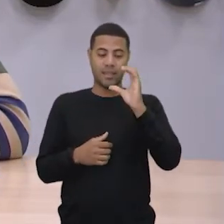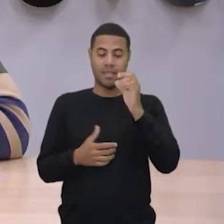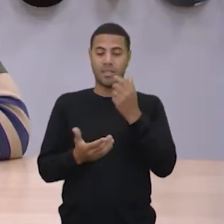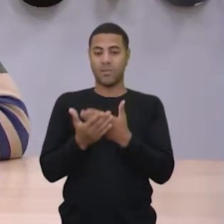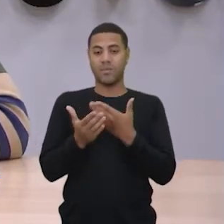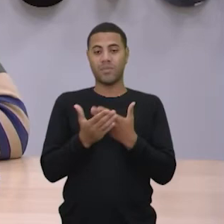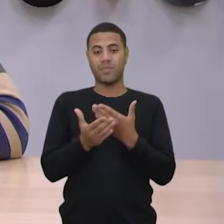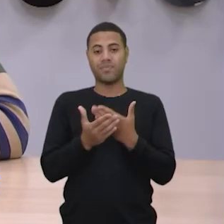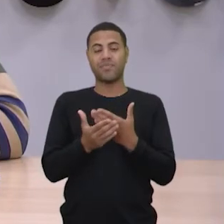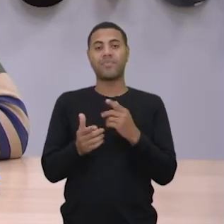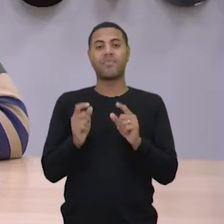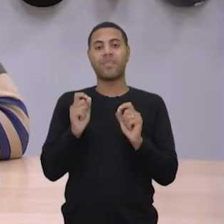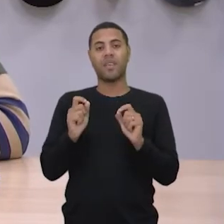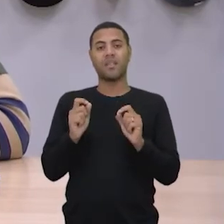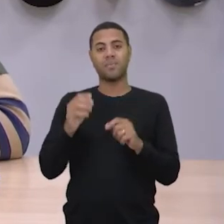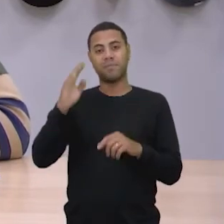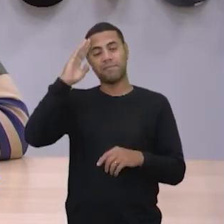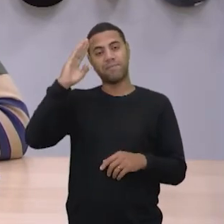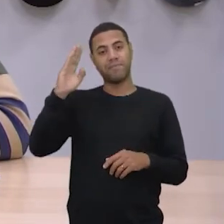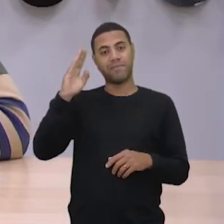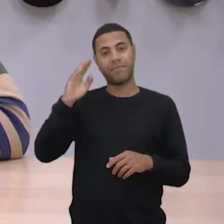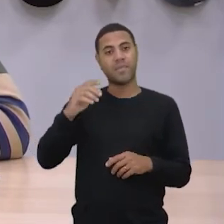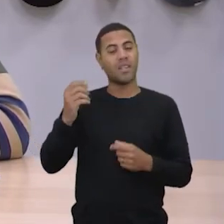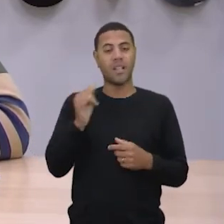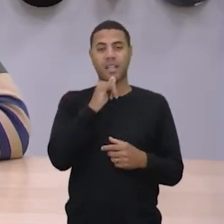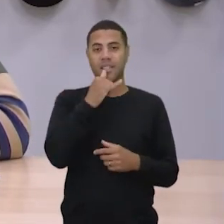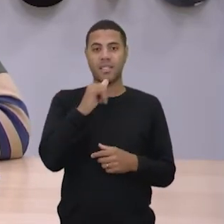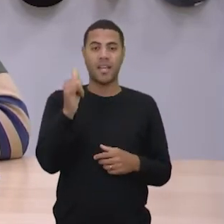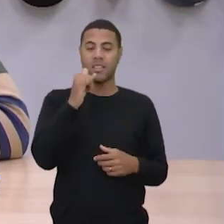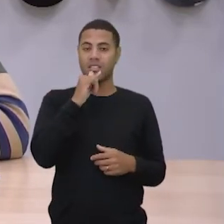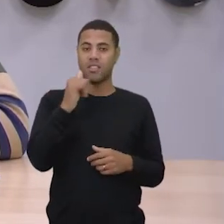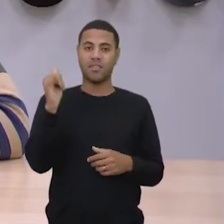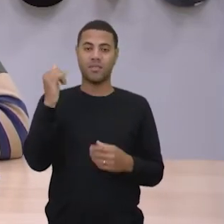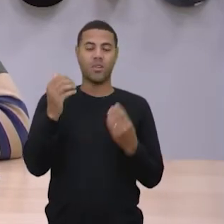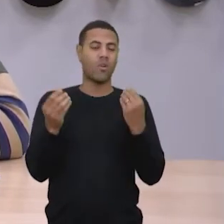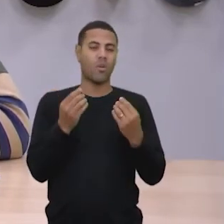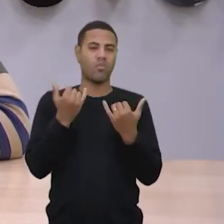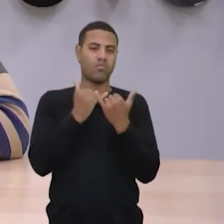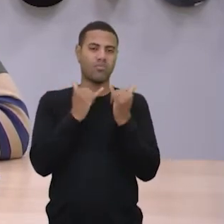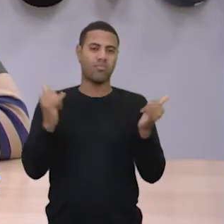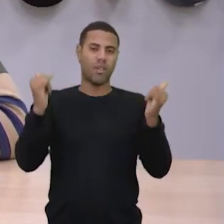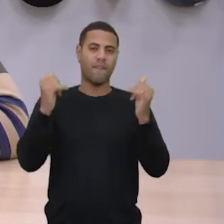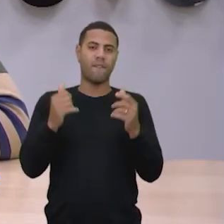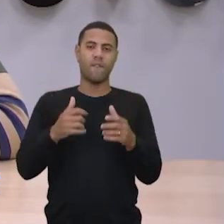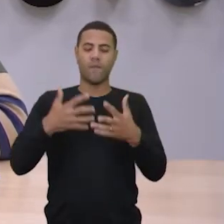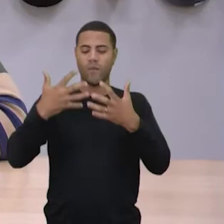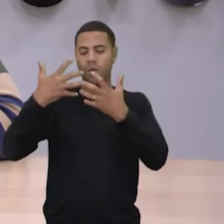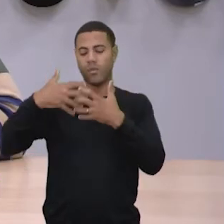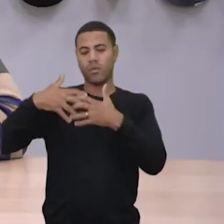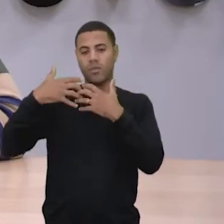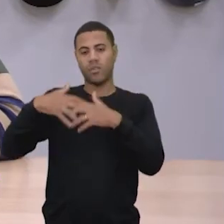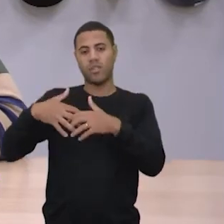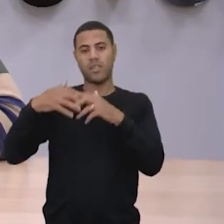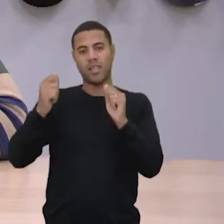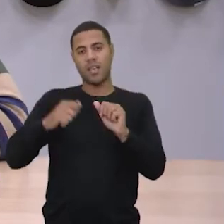estudava aí principalmente a eletricidade, né? E como essa eletricidade poderia